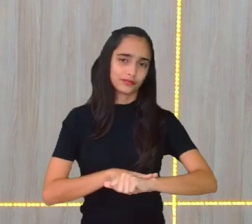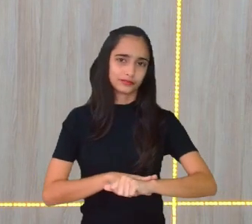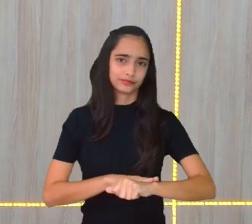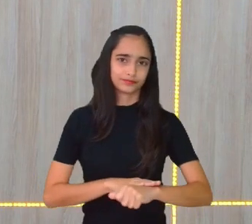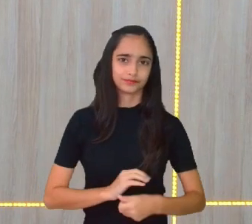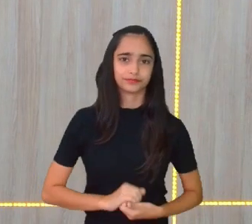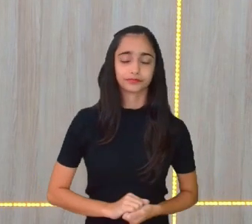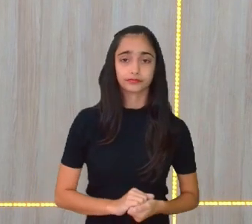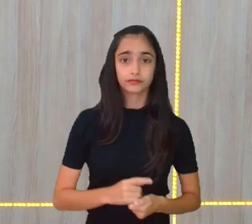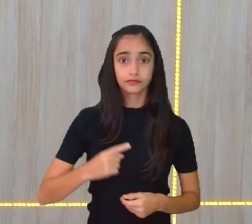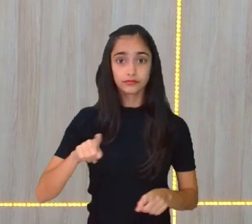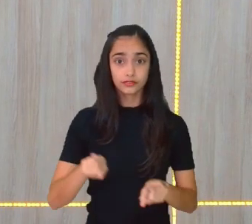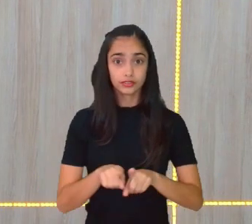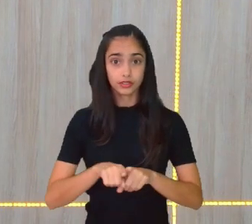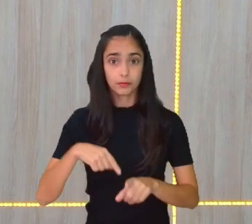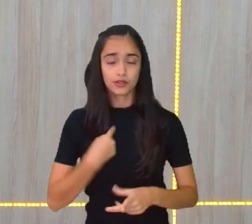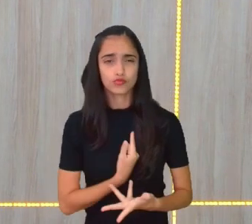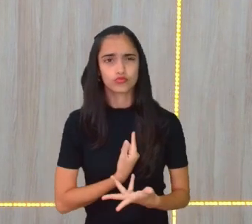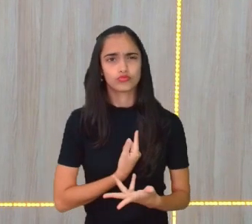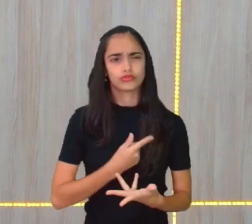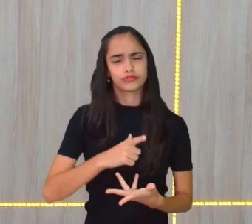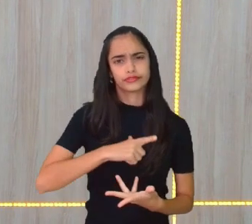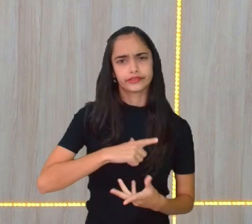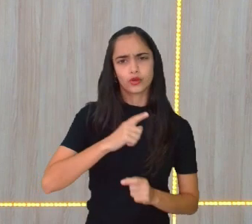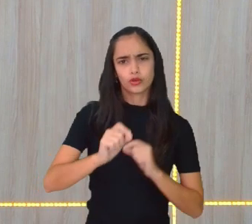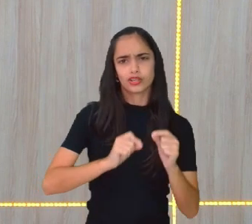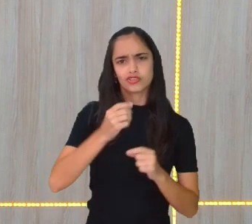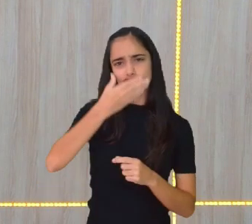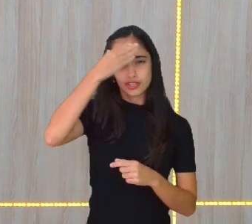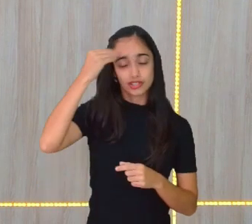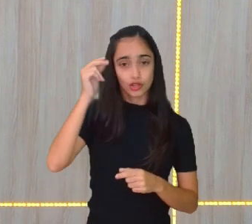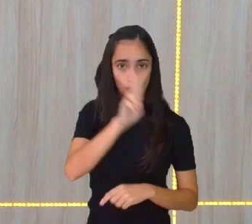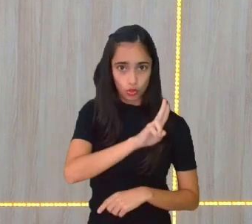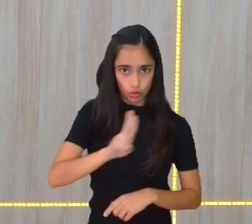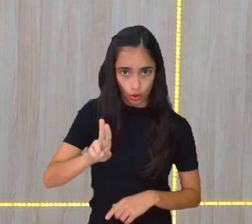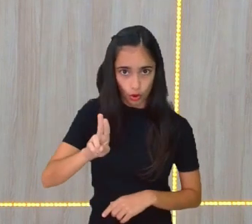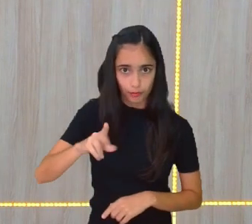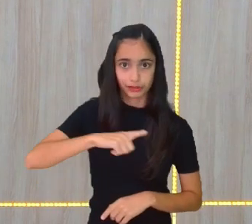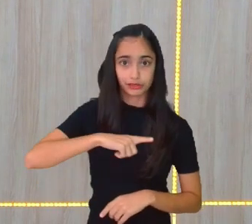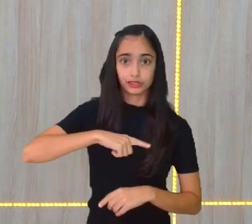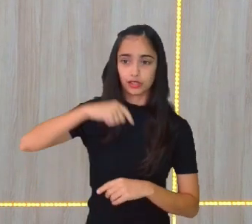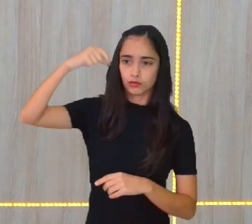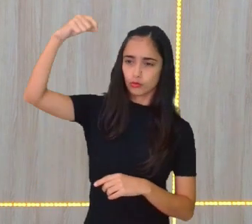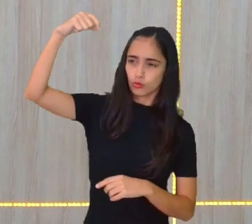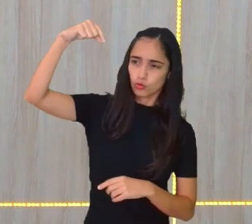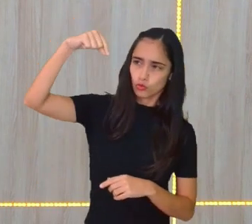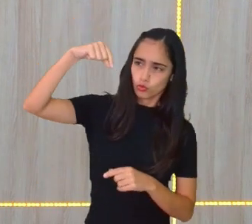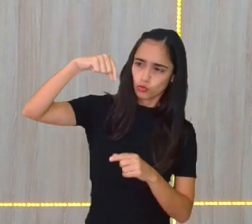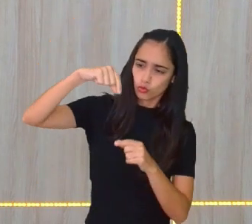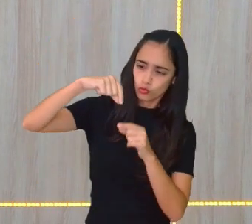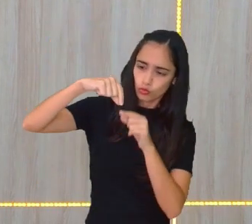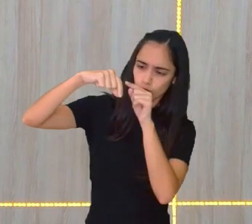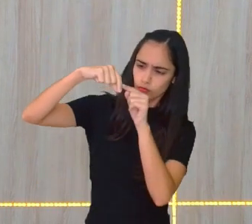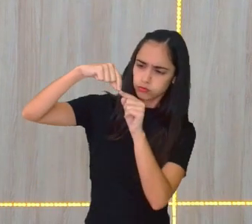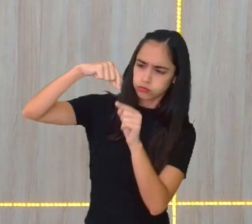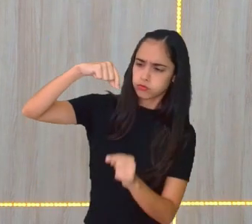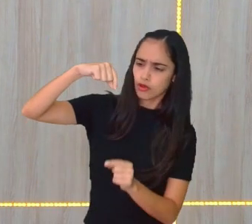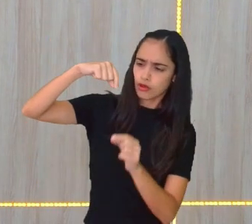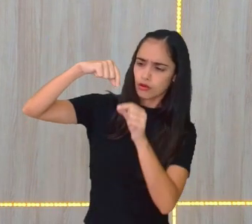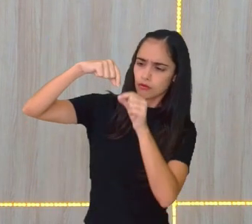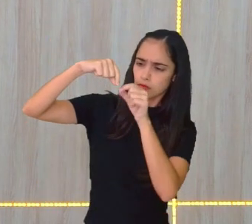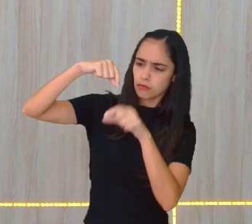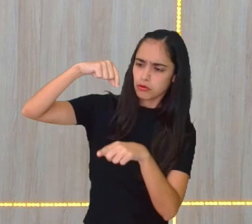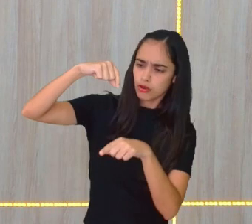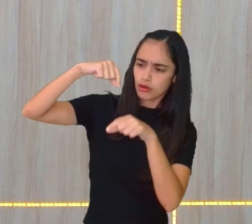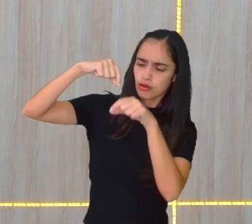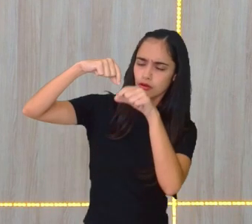esqueci o nome daqueles negocinhos, filetezinhos de gelo, que ficam assim pontudinhos e eles vão derretendo à medida que as nuvens vão embora. Então esses